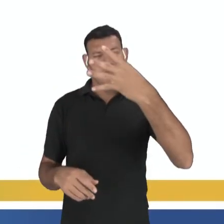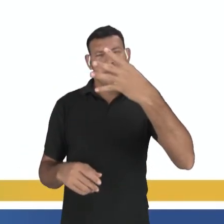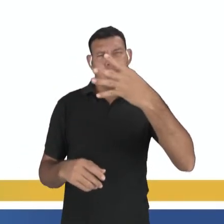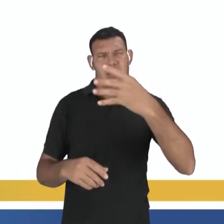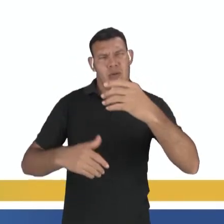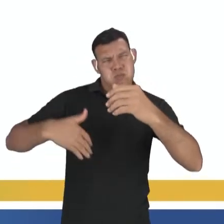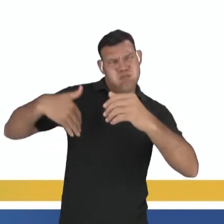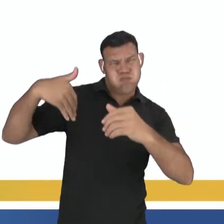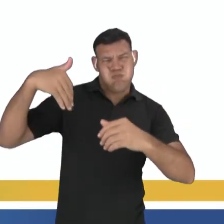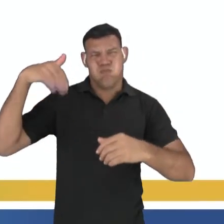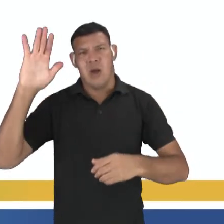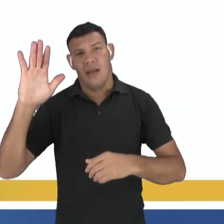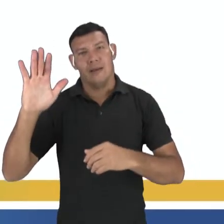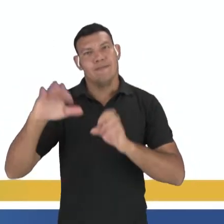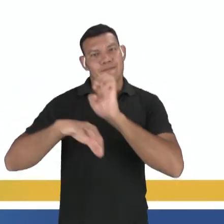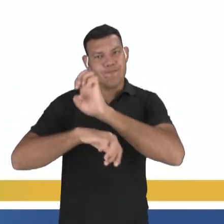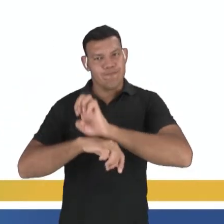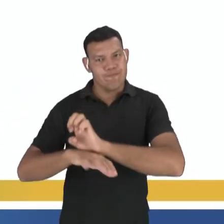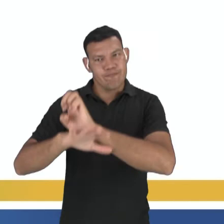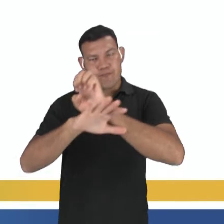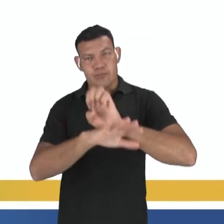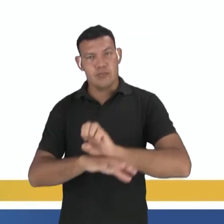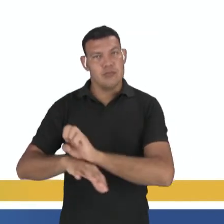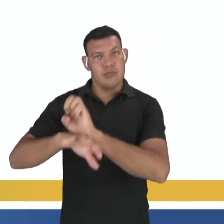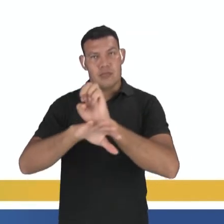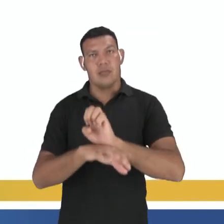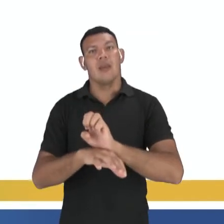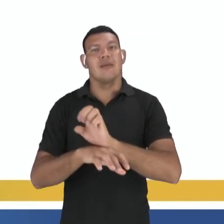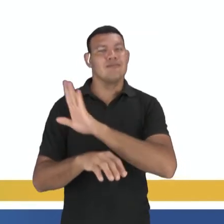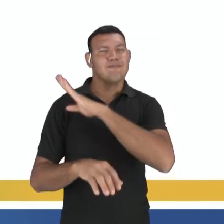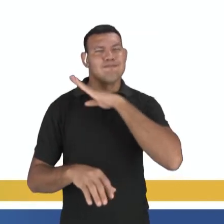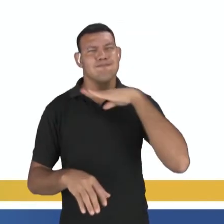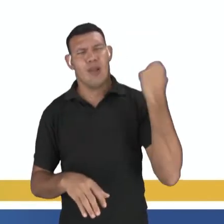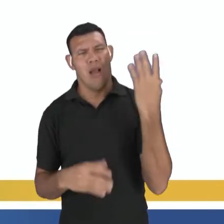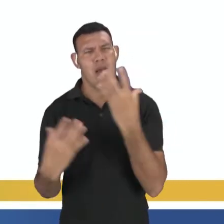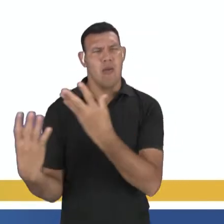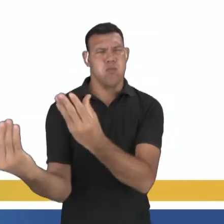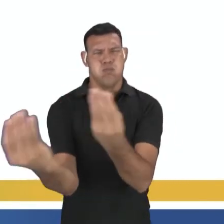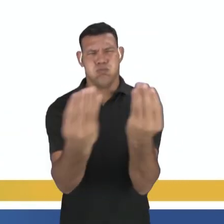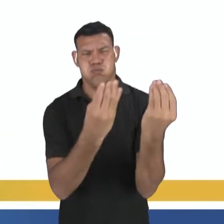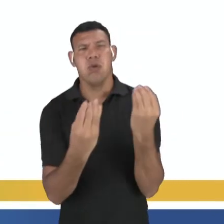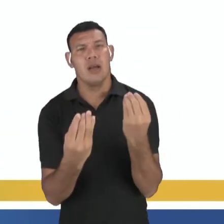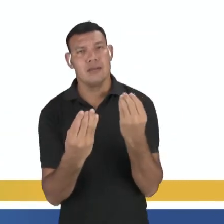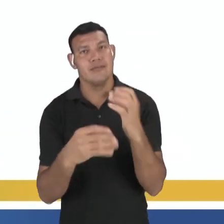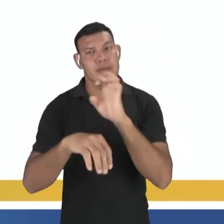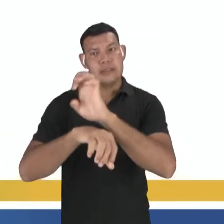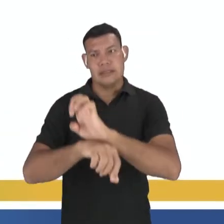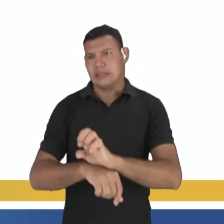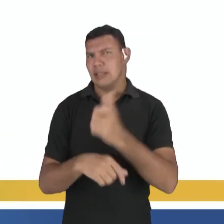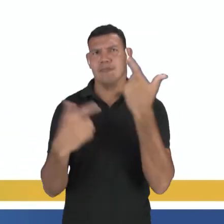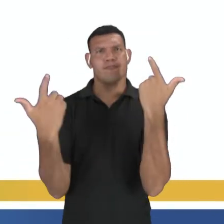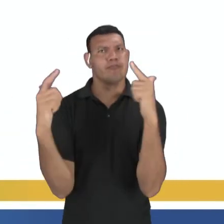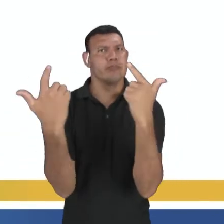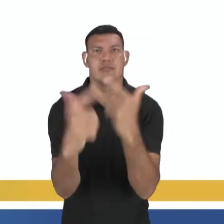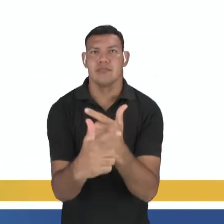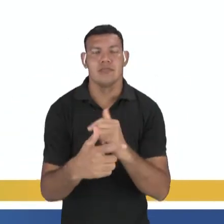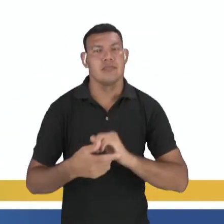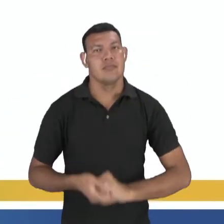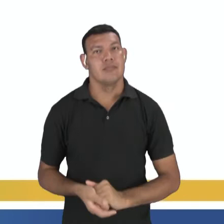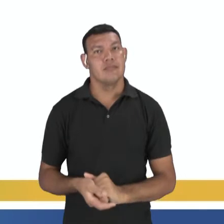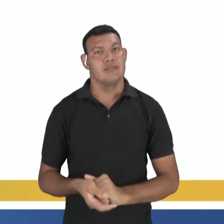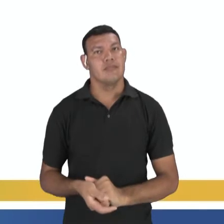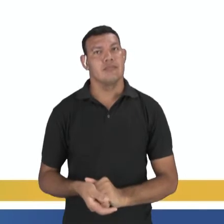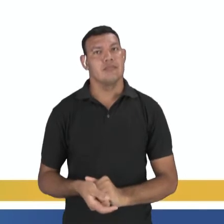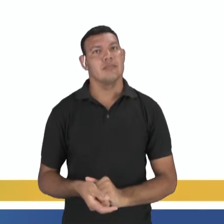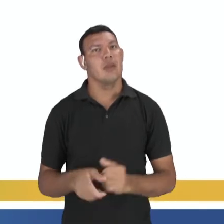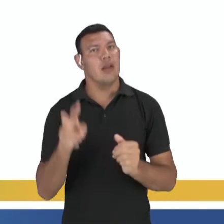muito grande, ou seja, você tem estados com muitos mortos e você tem muitos estados que nem mortos ainda tiveram. Lembrando